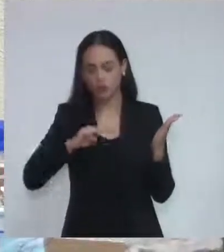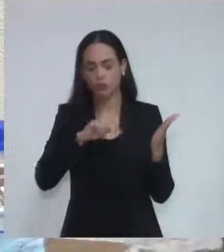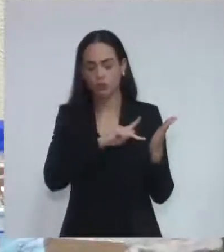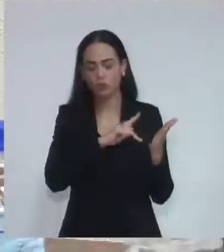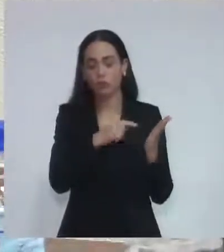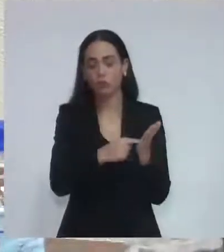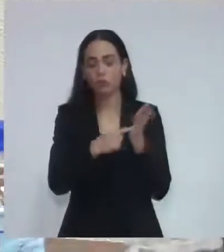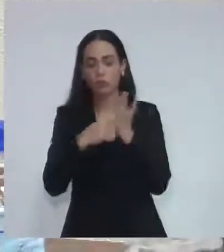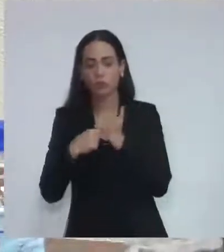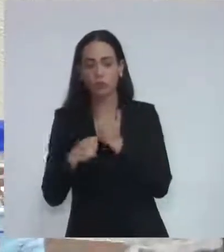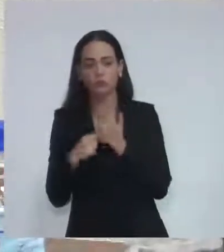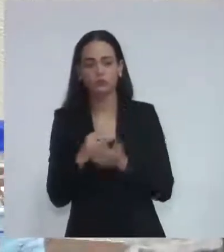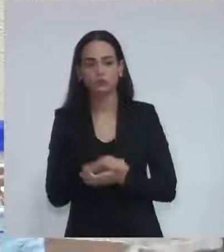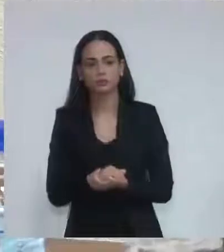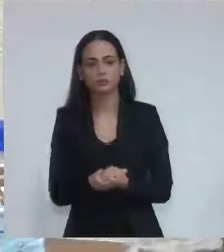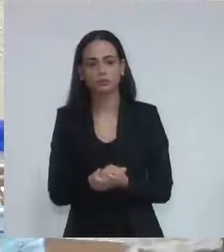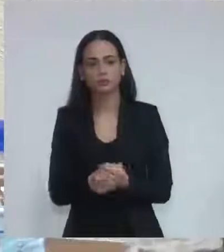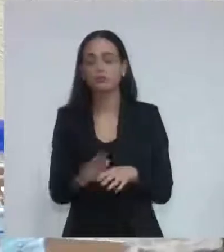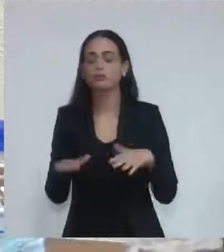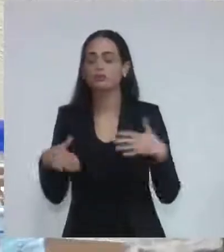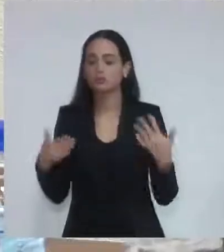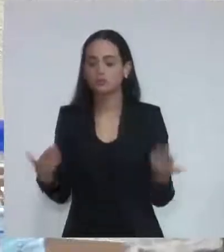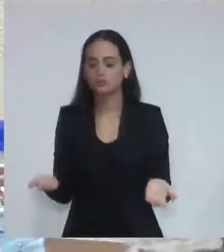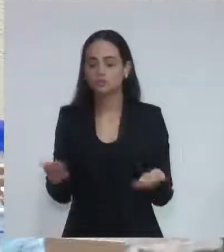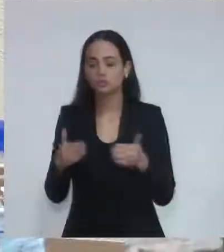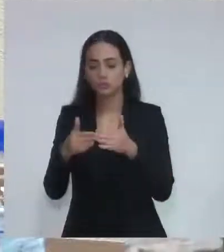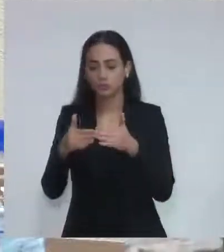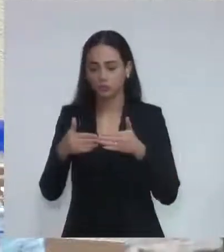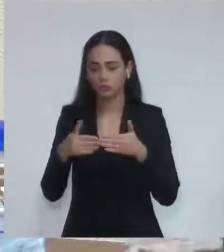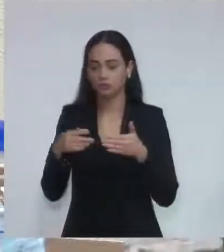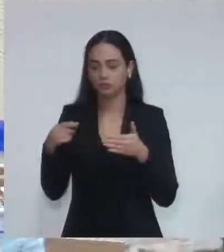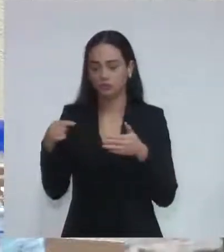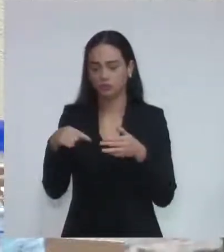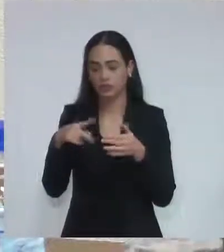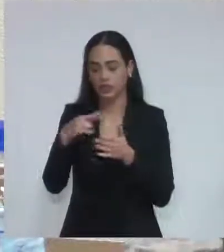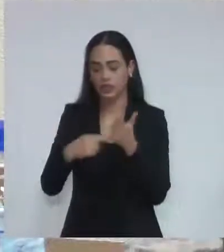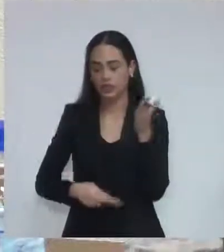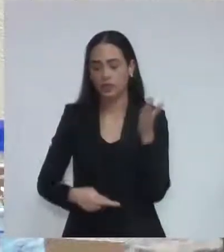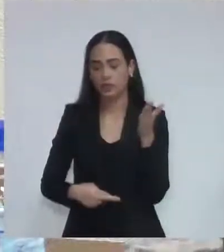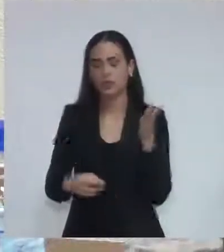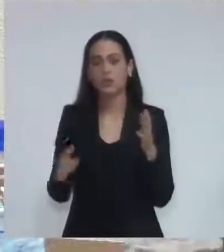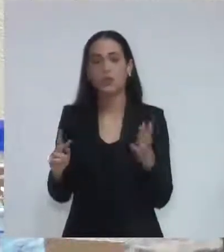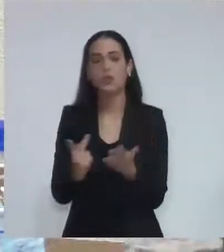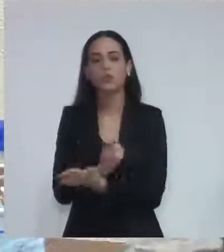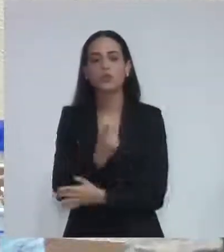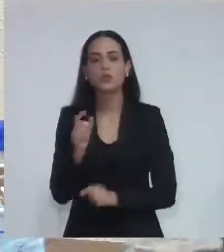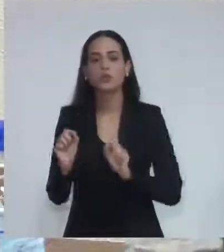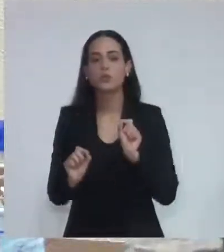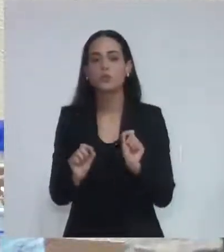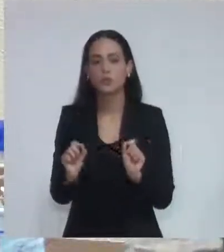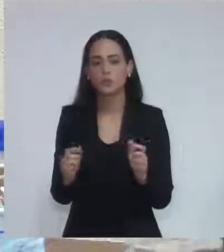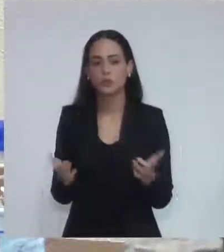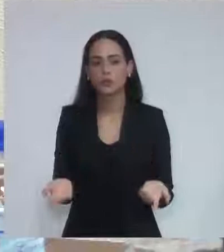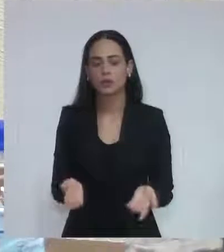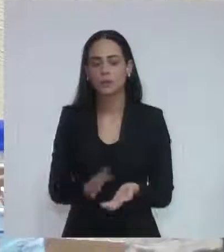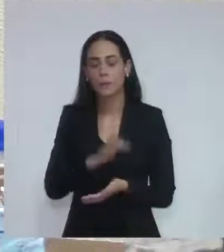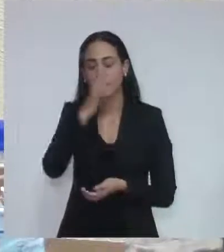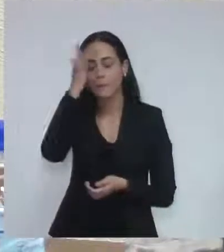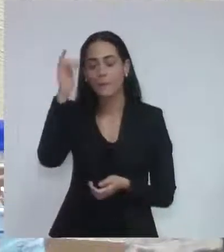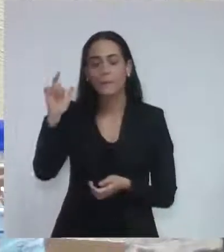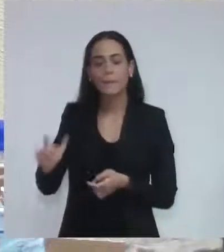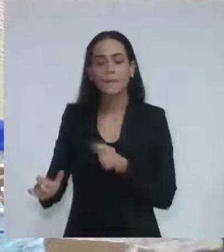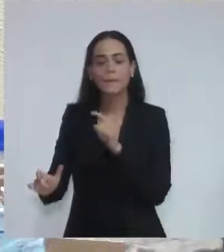não dos ofícios. Então, sobre esse requerimento, primeiro, quem foi que autorizou, né? Quem